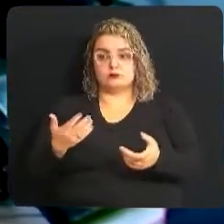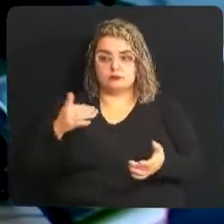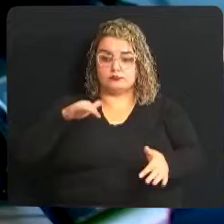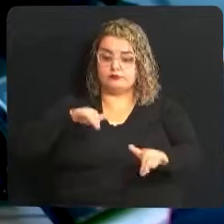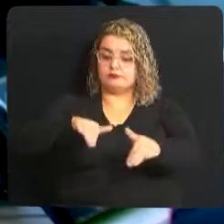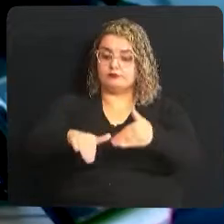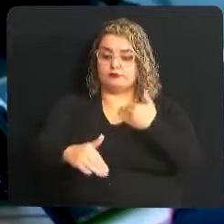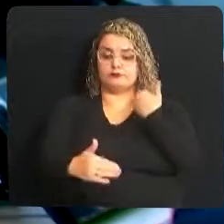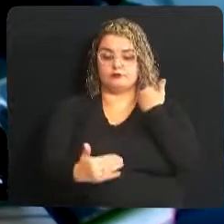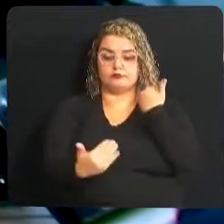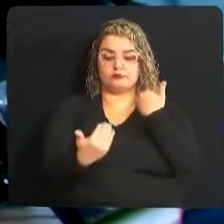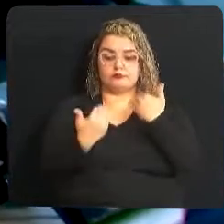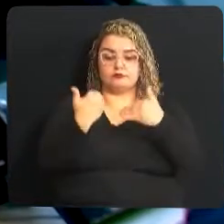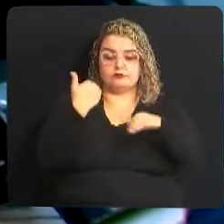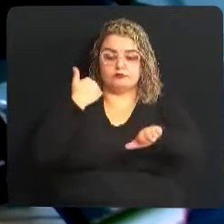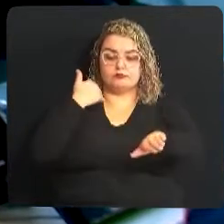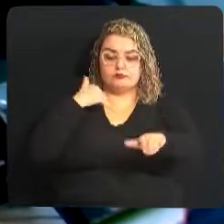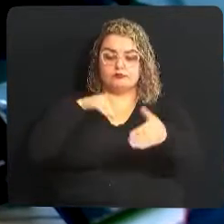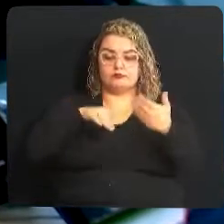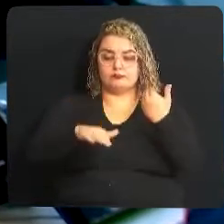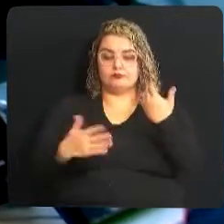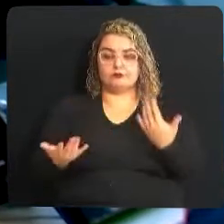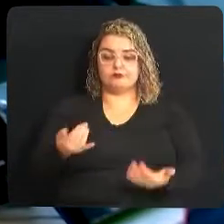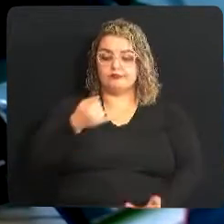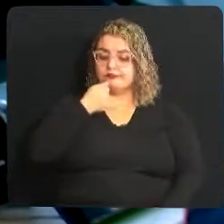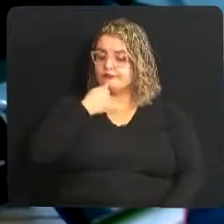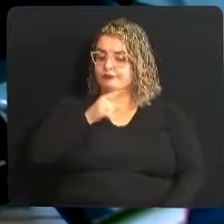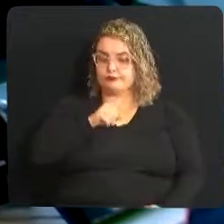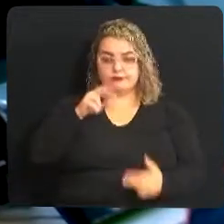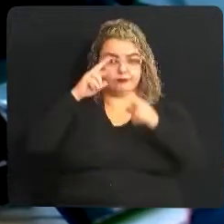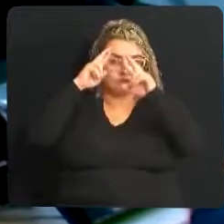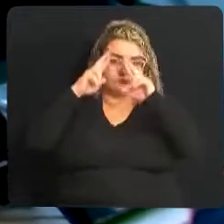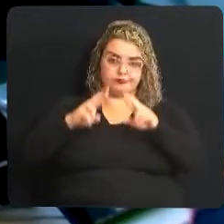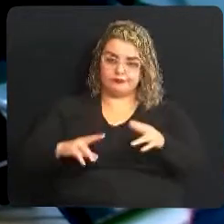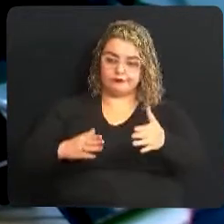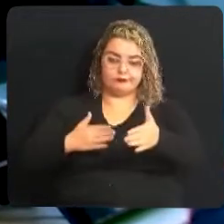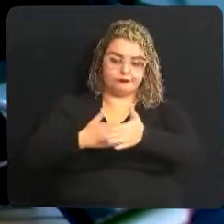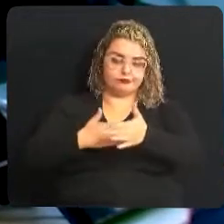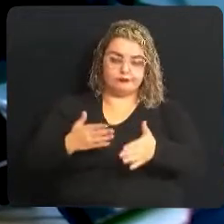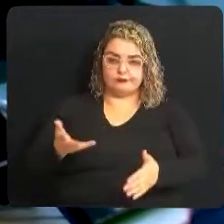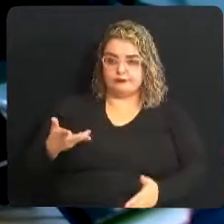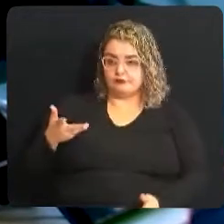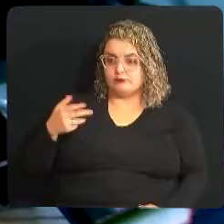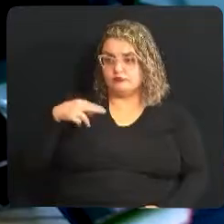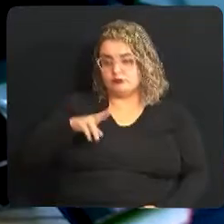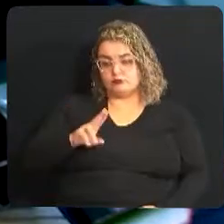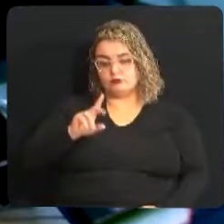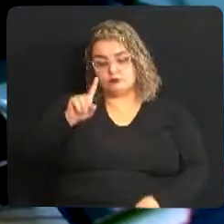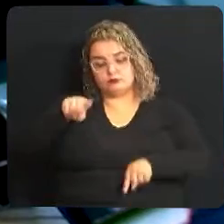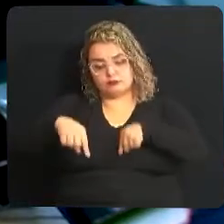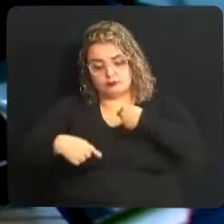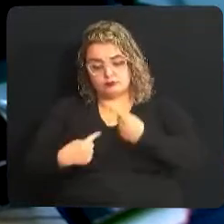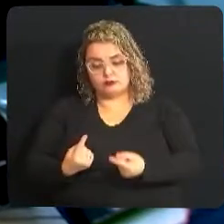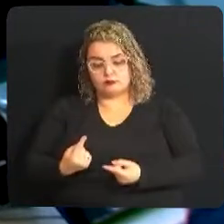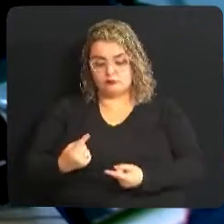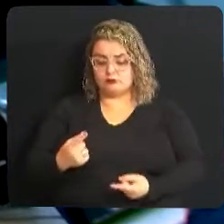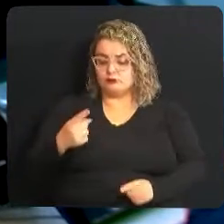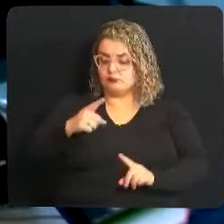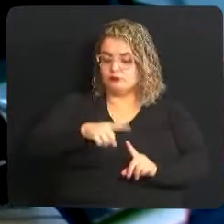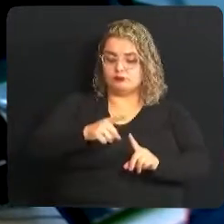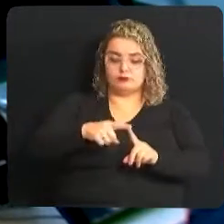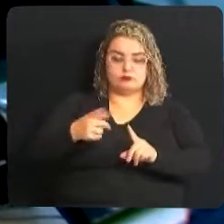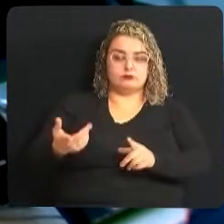infelizmente desrespeitam os limites de velocidade, ou que seja adotada alguma outra solução técnica do ponto de vista de